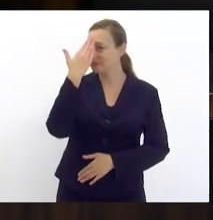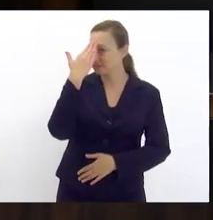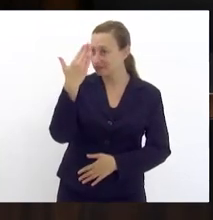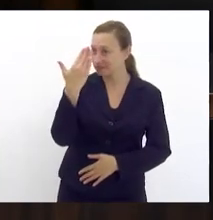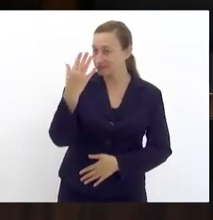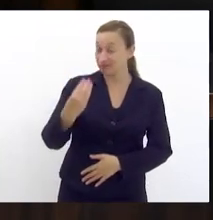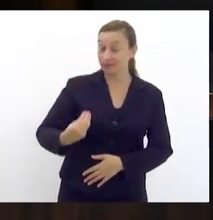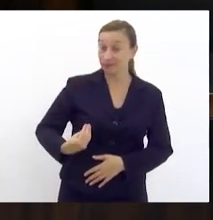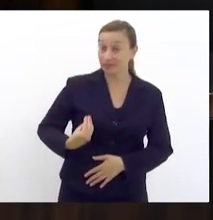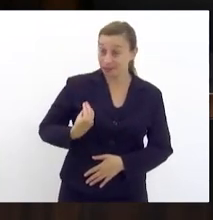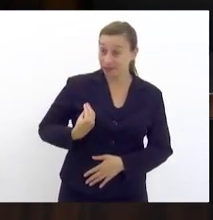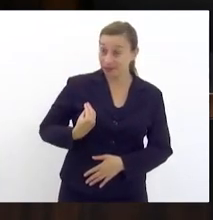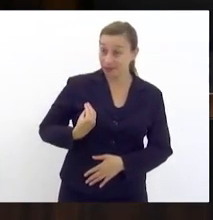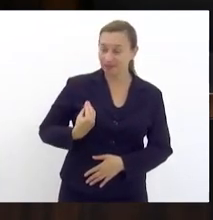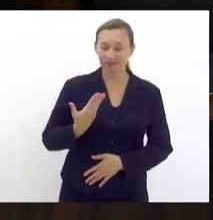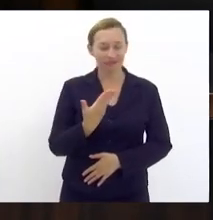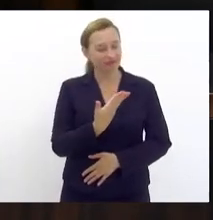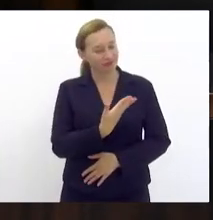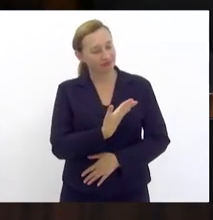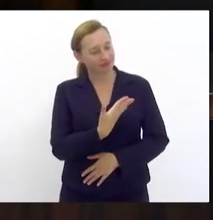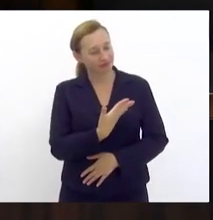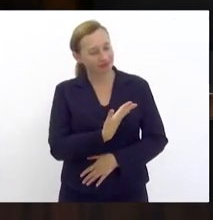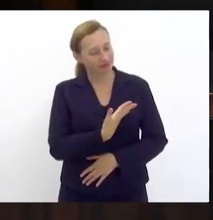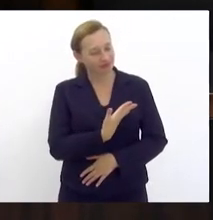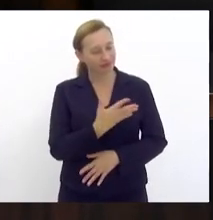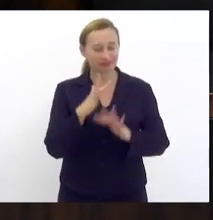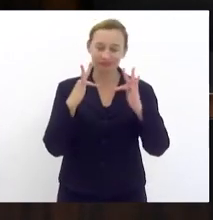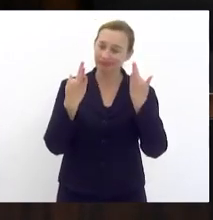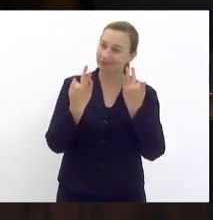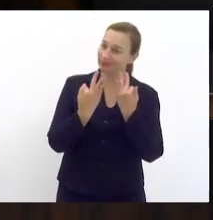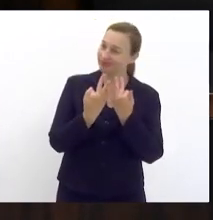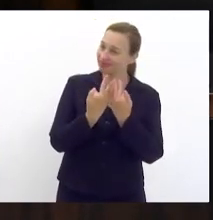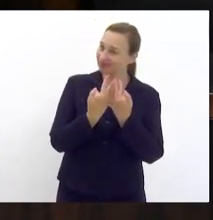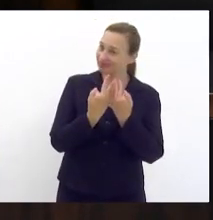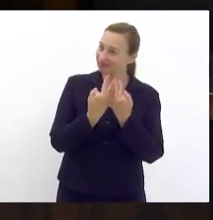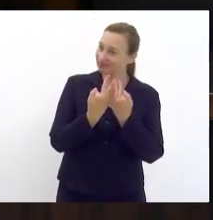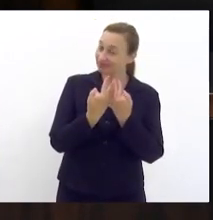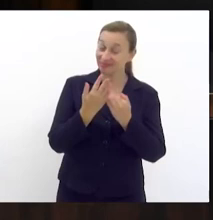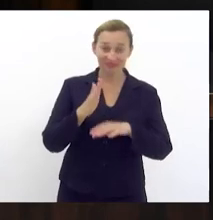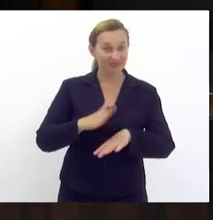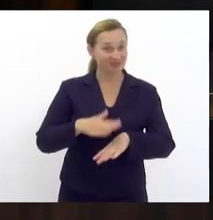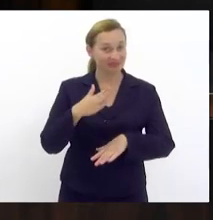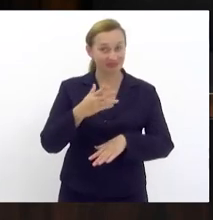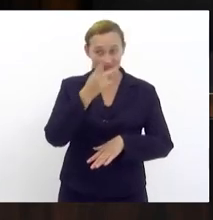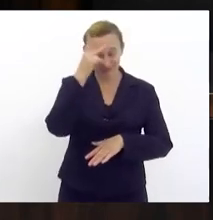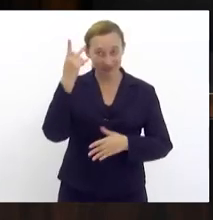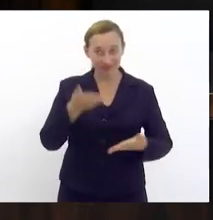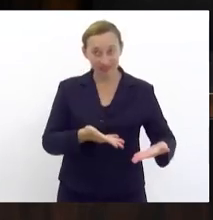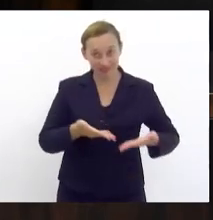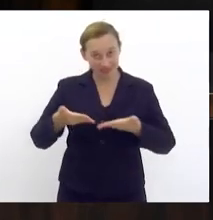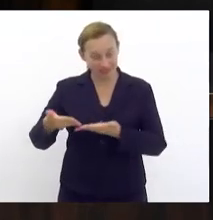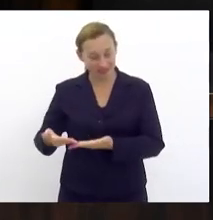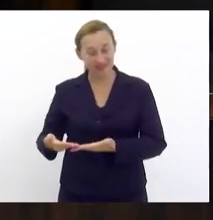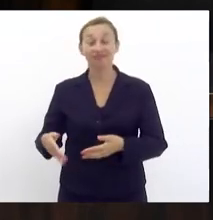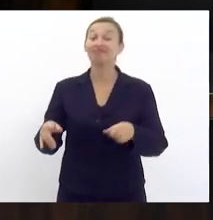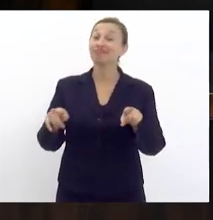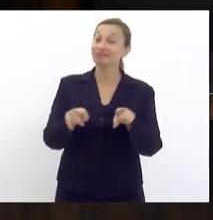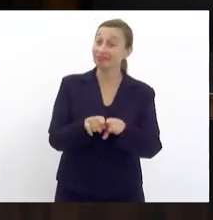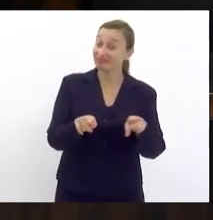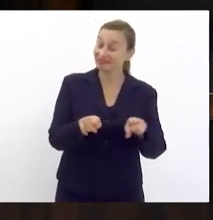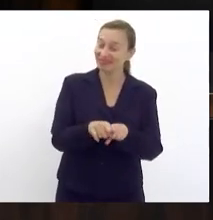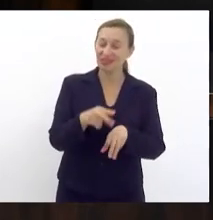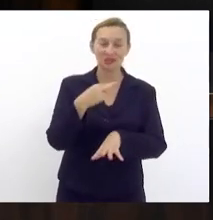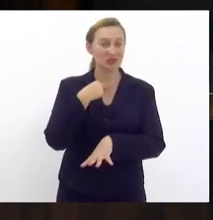a presença dos amigos, dos familiares e demais convidados. Também não